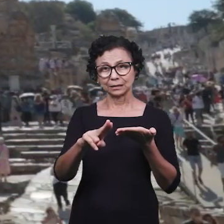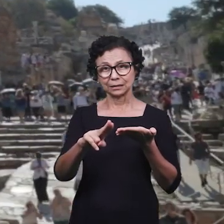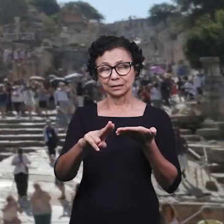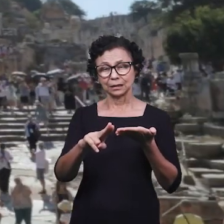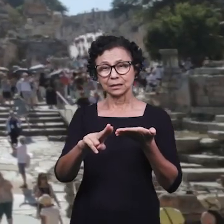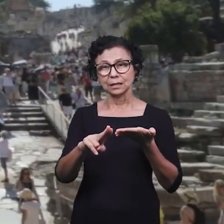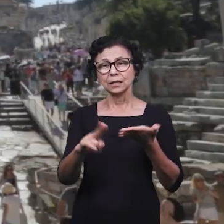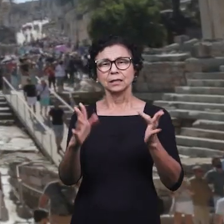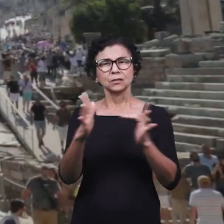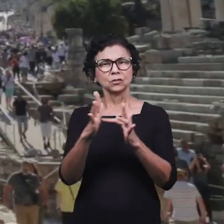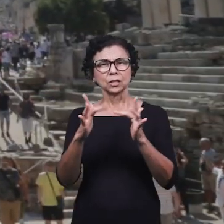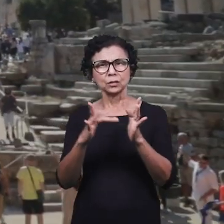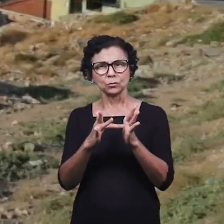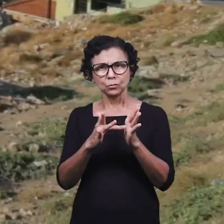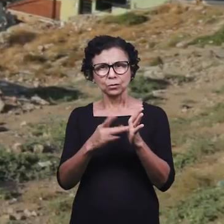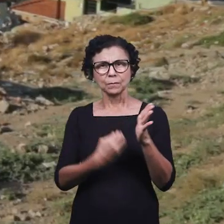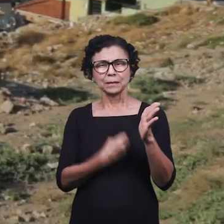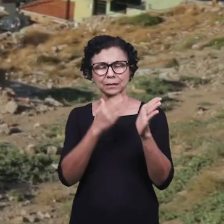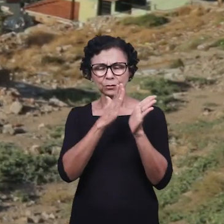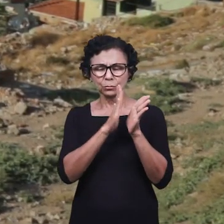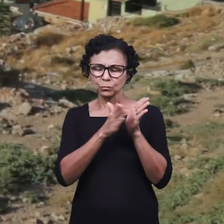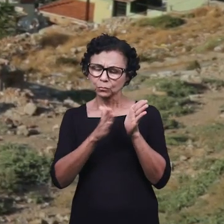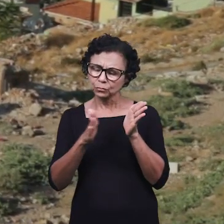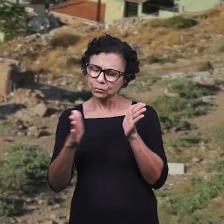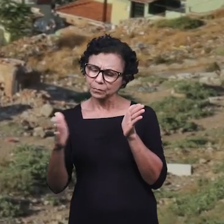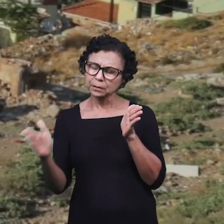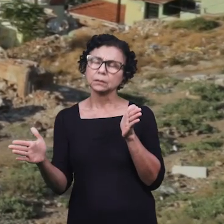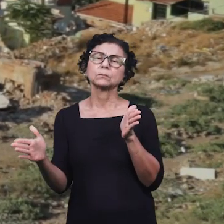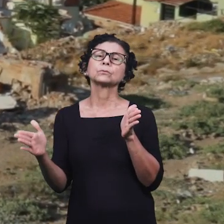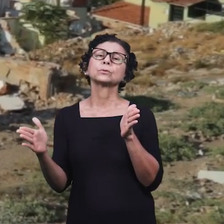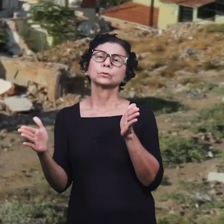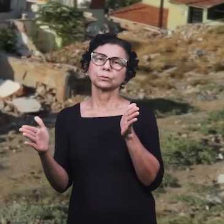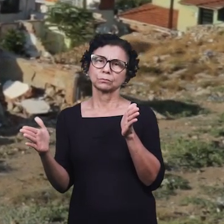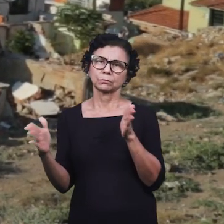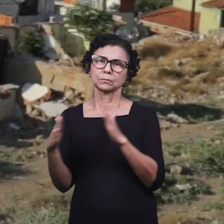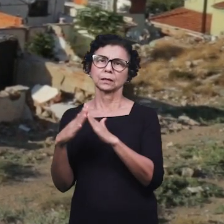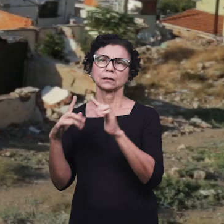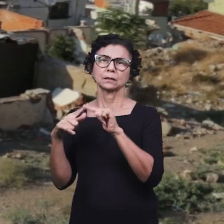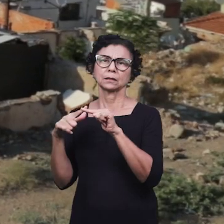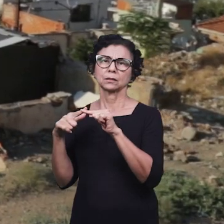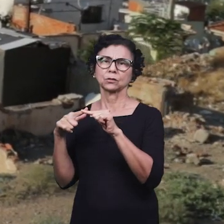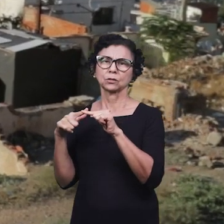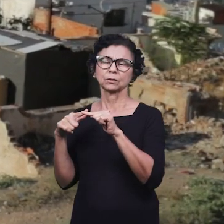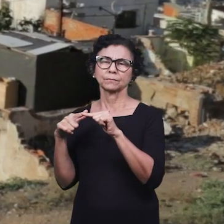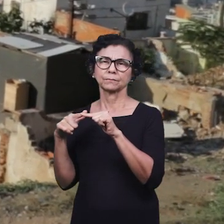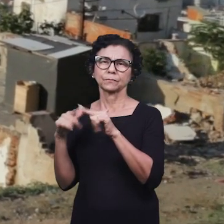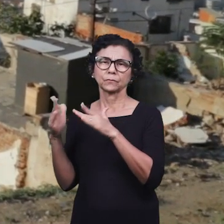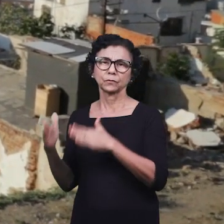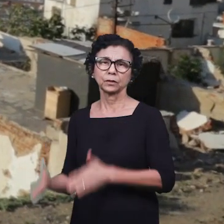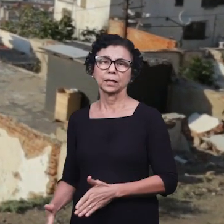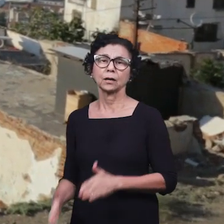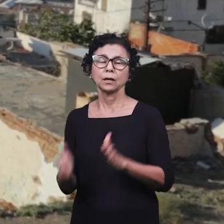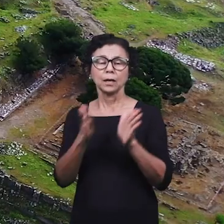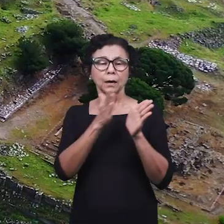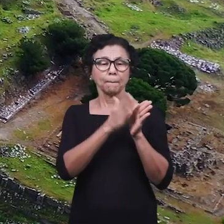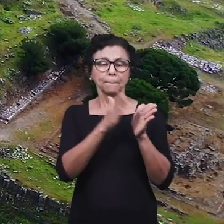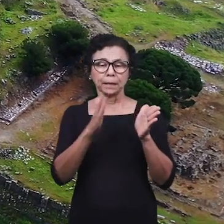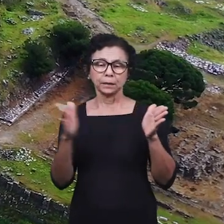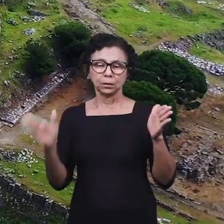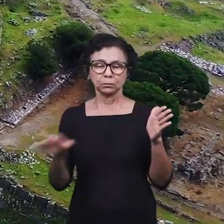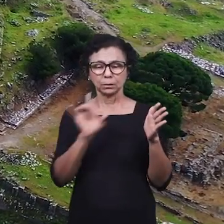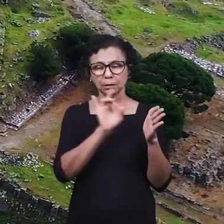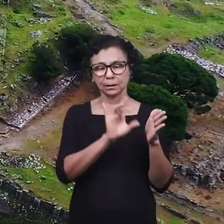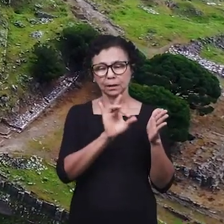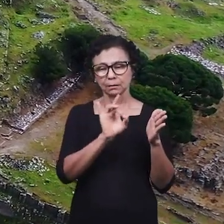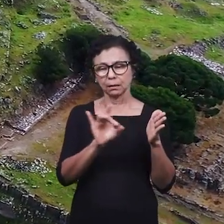em todos os momentos, em todos os tempos da igreja. Então, em cada tempo, ele